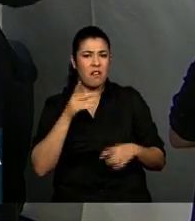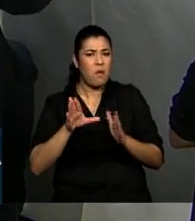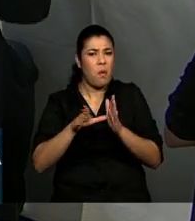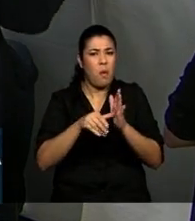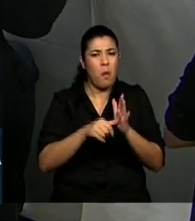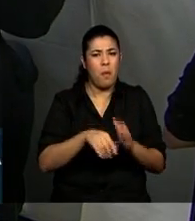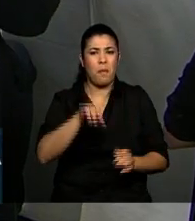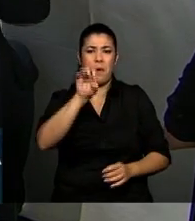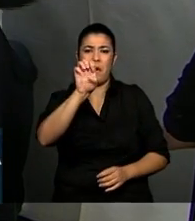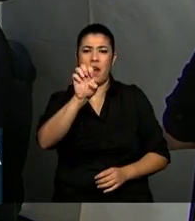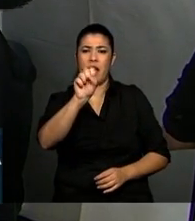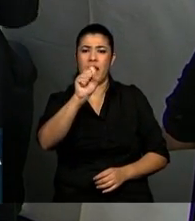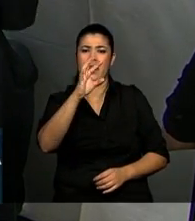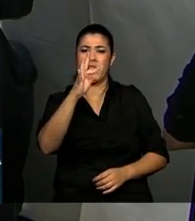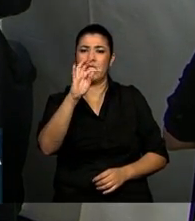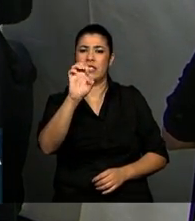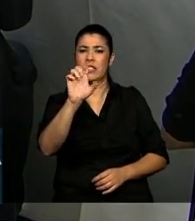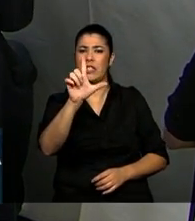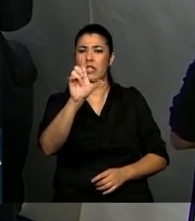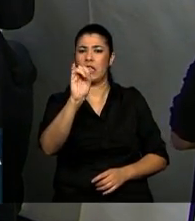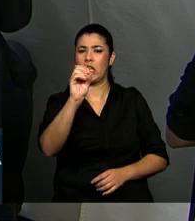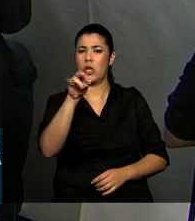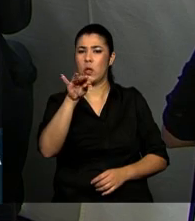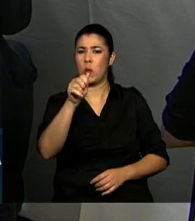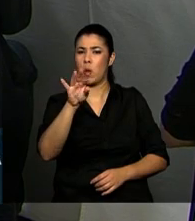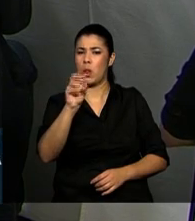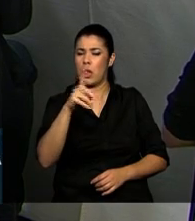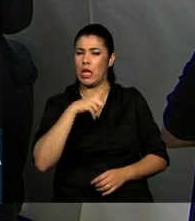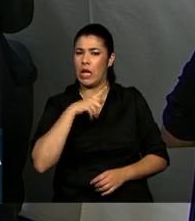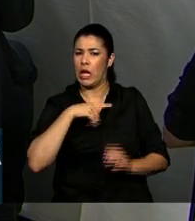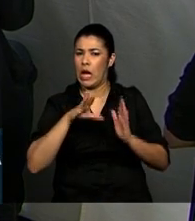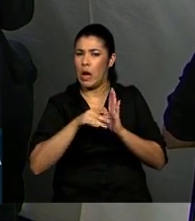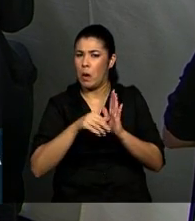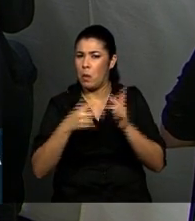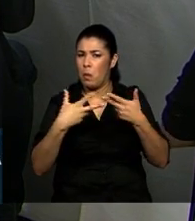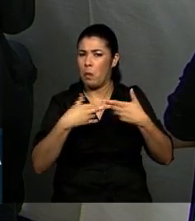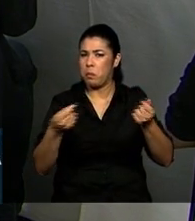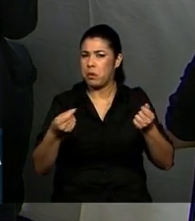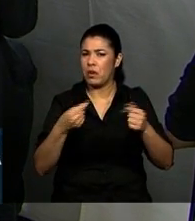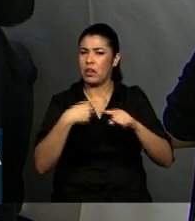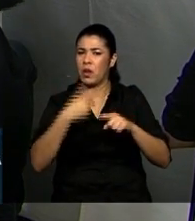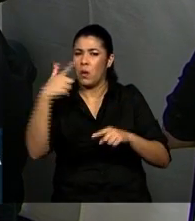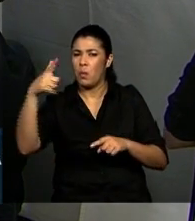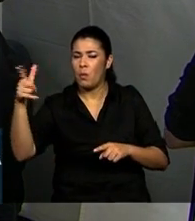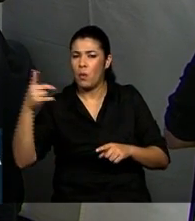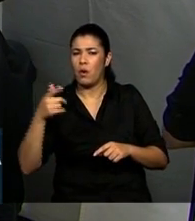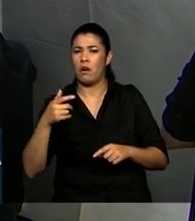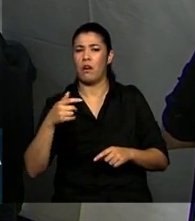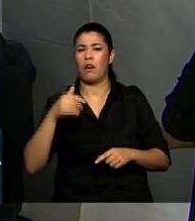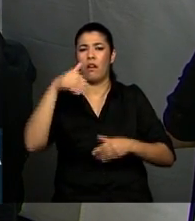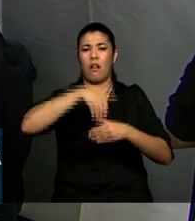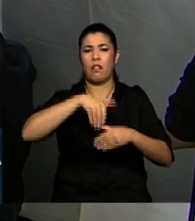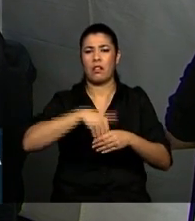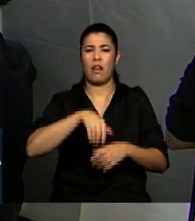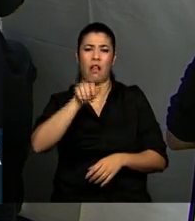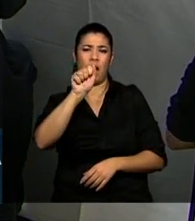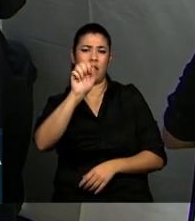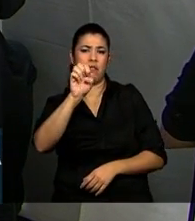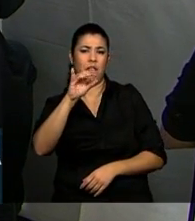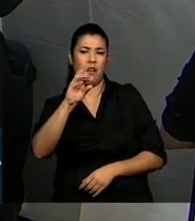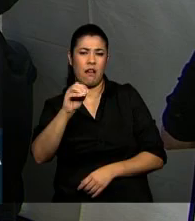que o Aécio ia fazer essa é a discussão que se faz hoje no Brasil eu queria saber se o senhor concorda ou